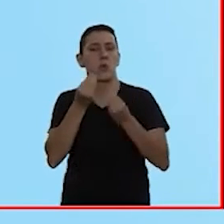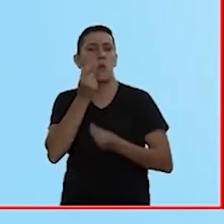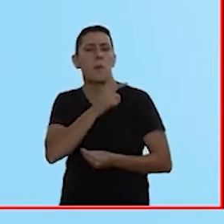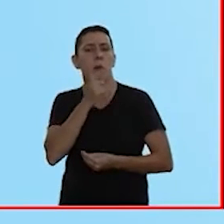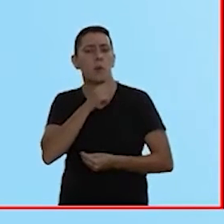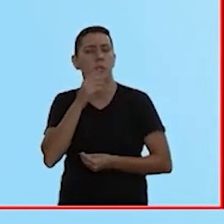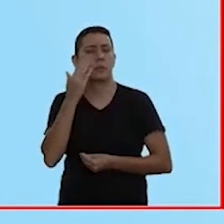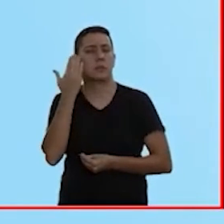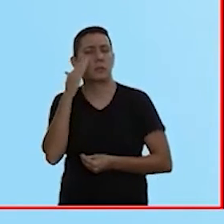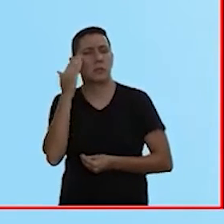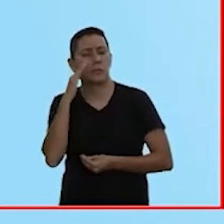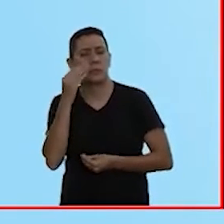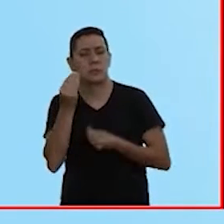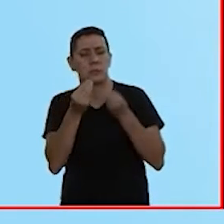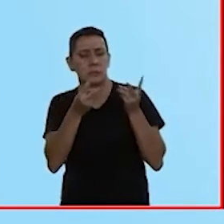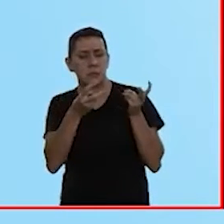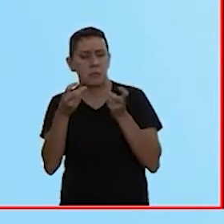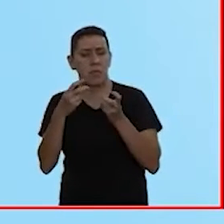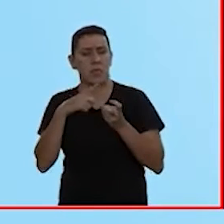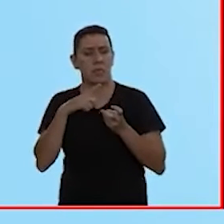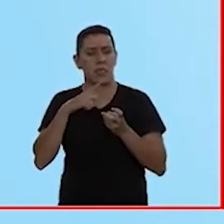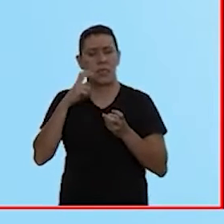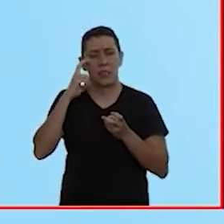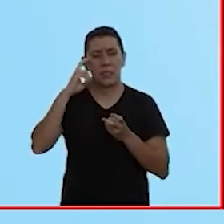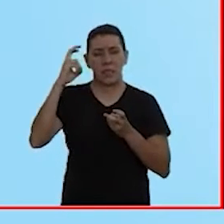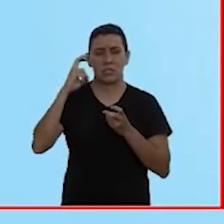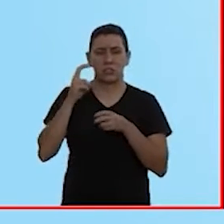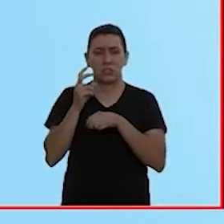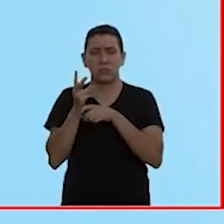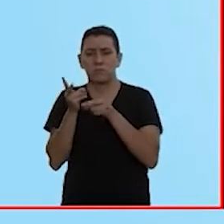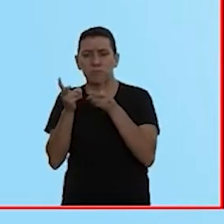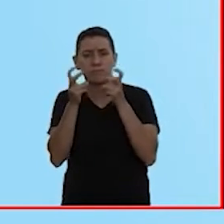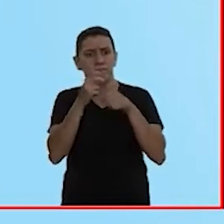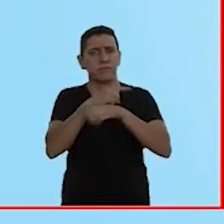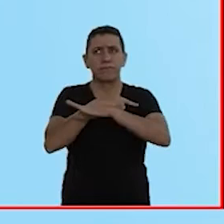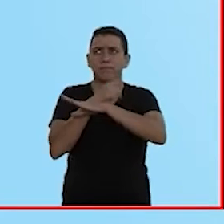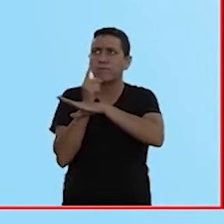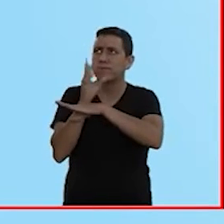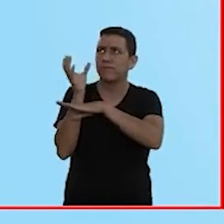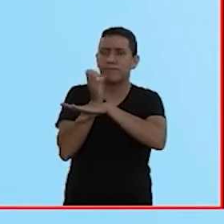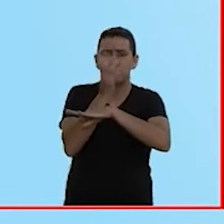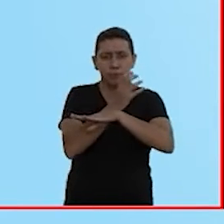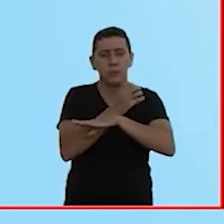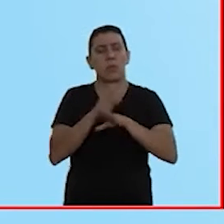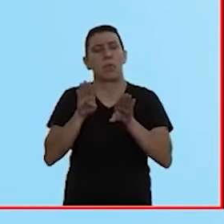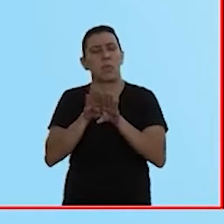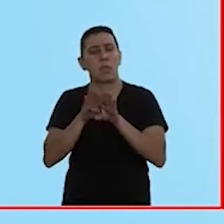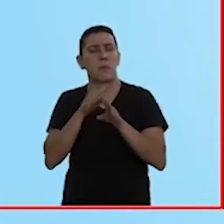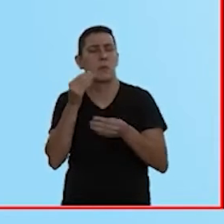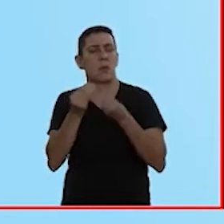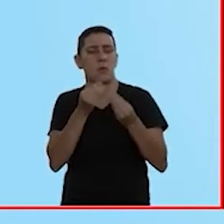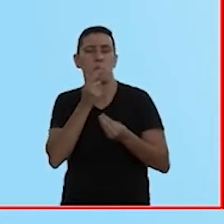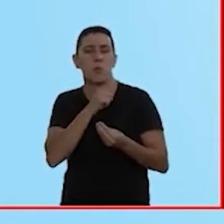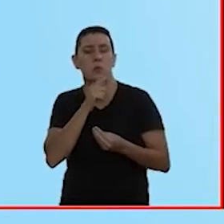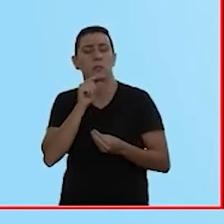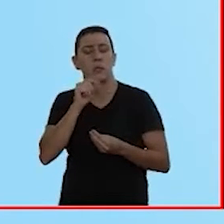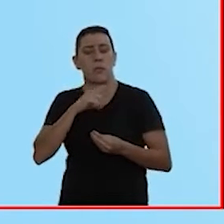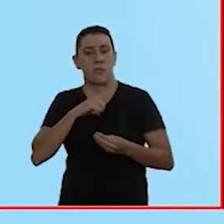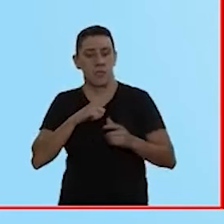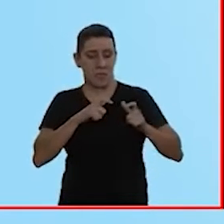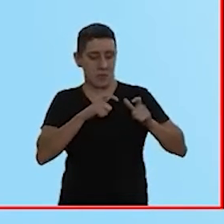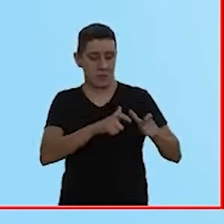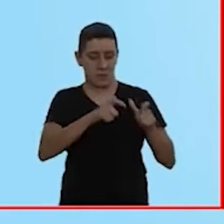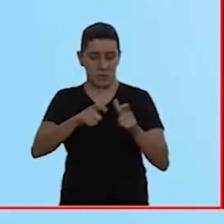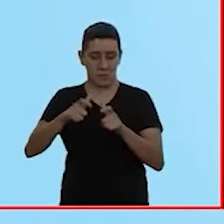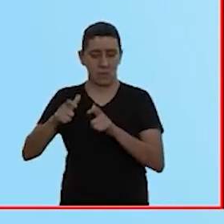utilizando tecnologias avançadas como fazer um sistema de rastreamento inteligente com os esmaltes trackers para